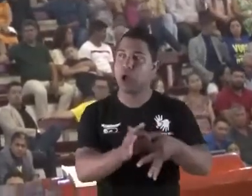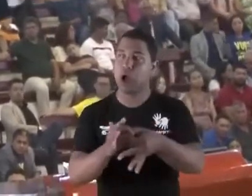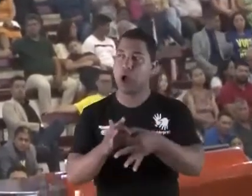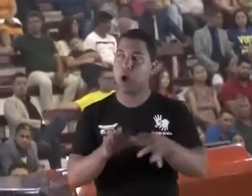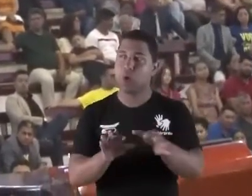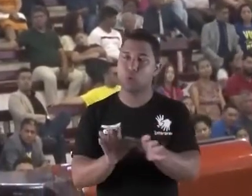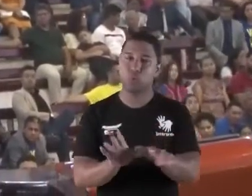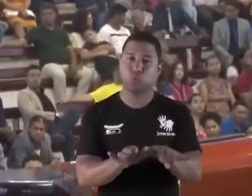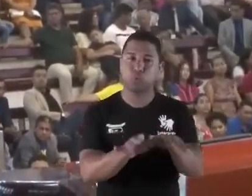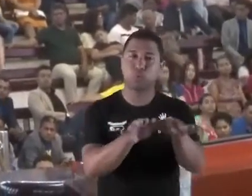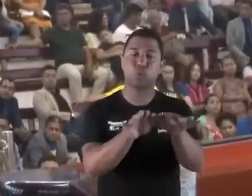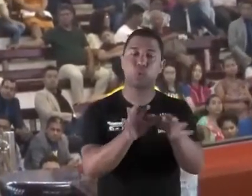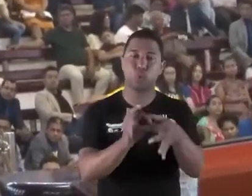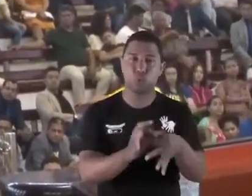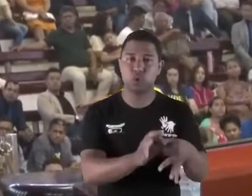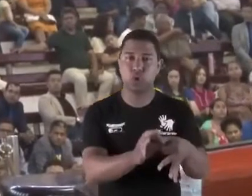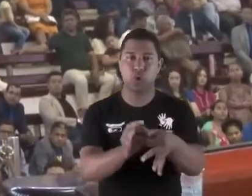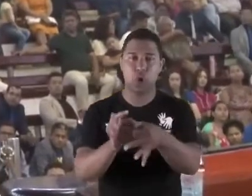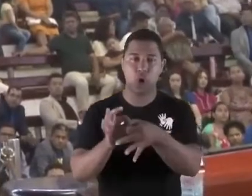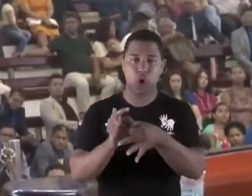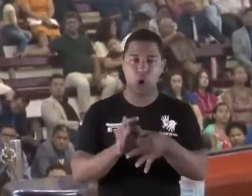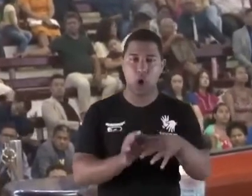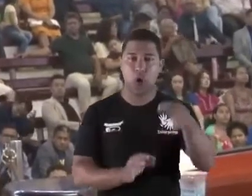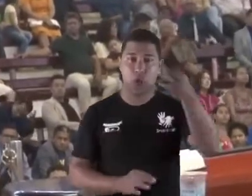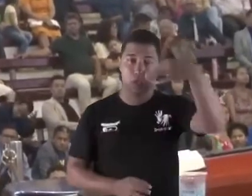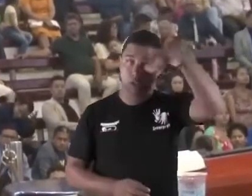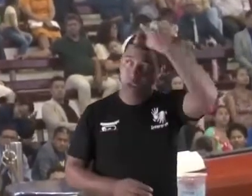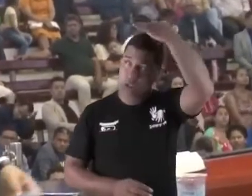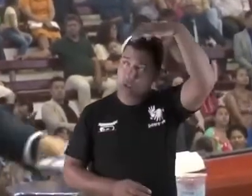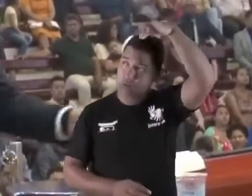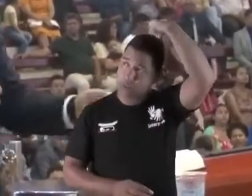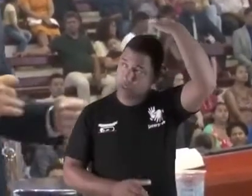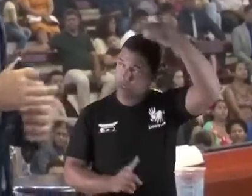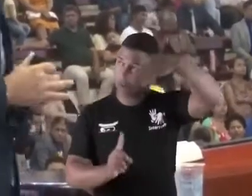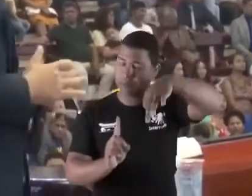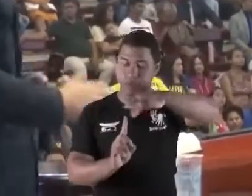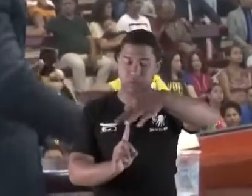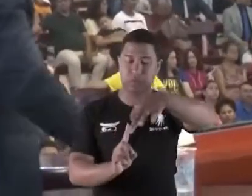Asas que cobrem o corpo, diga santificação.